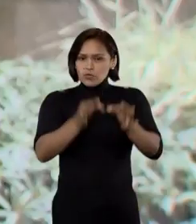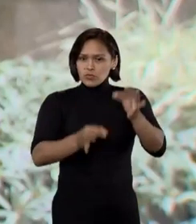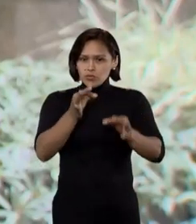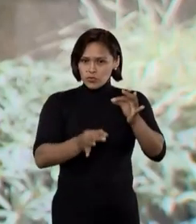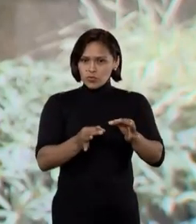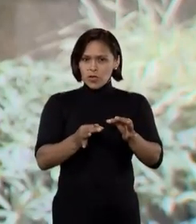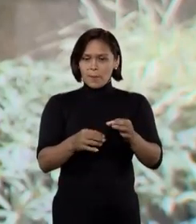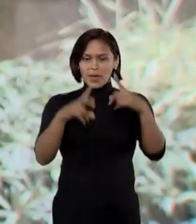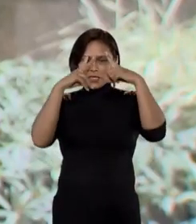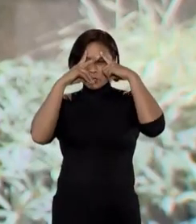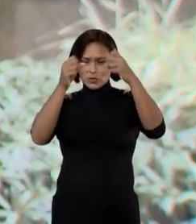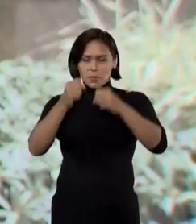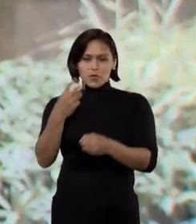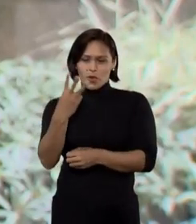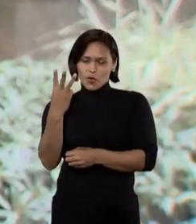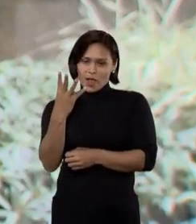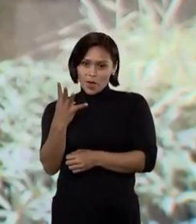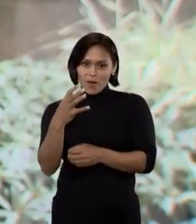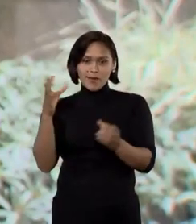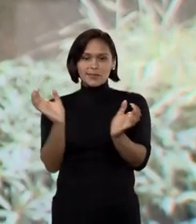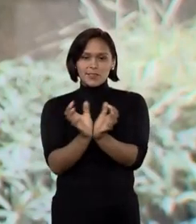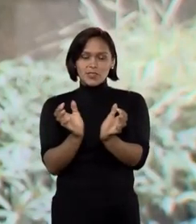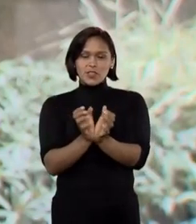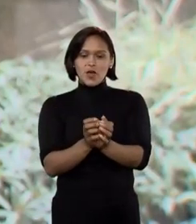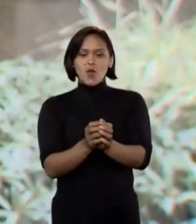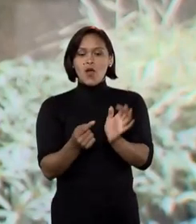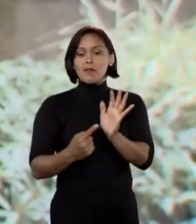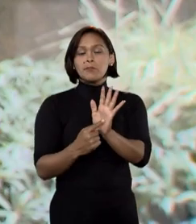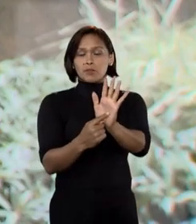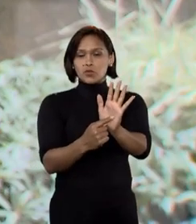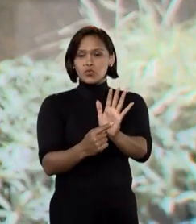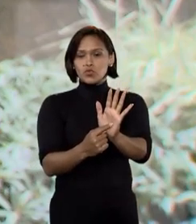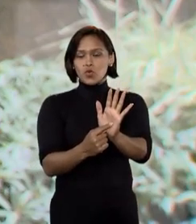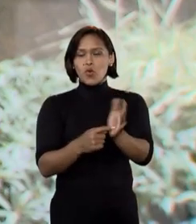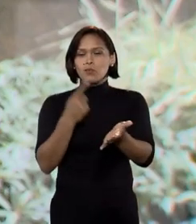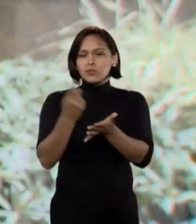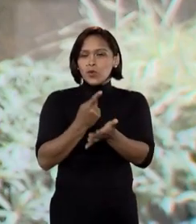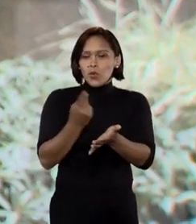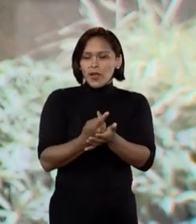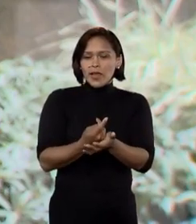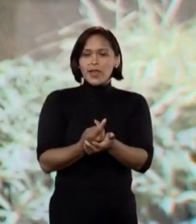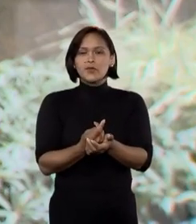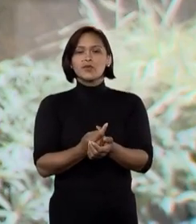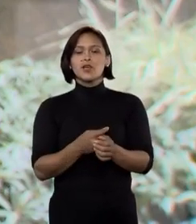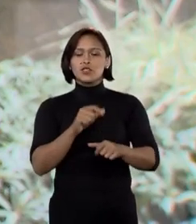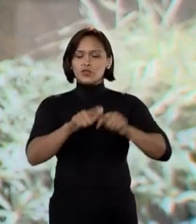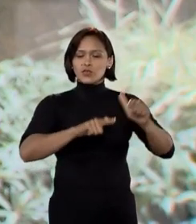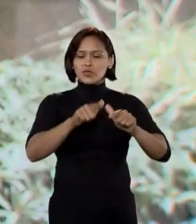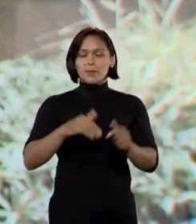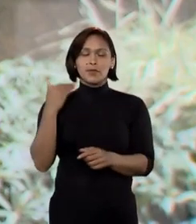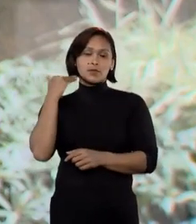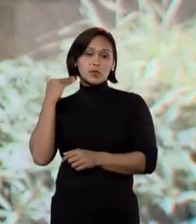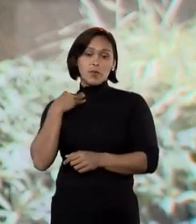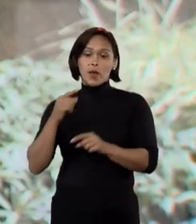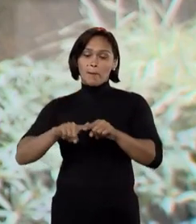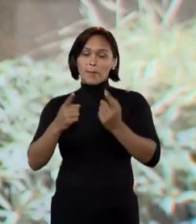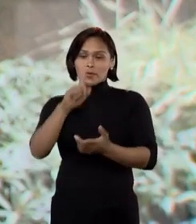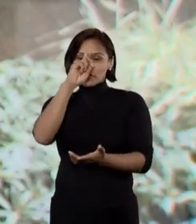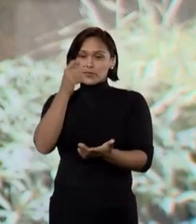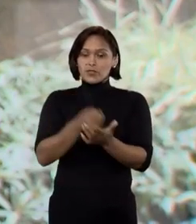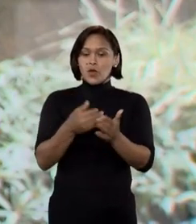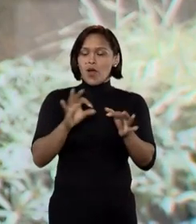julgamento, o Tribunal Regional Federal da 4ª Região constatou a materialidade e a autoria do ato ilícito de um empregado de um banco, mas